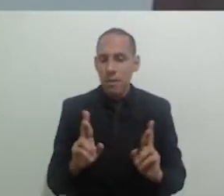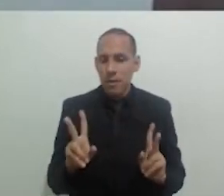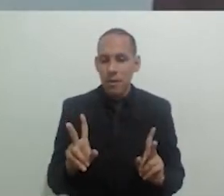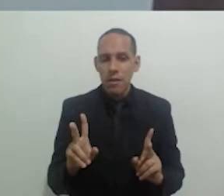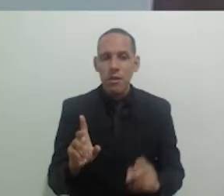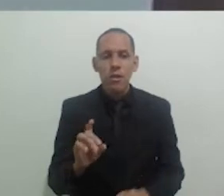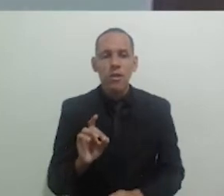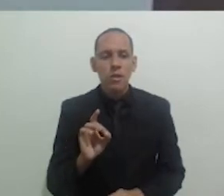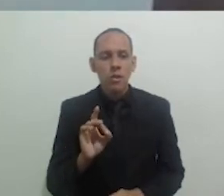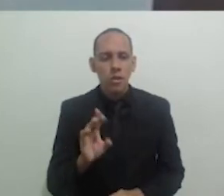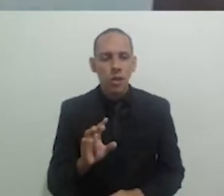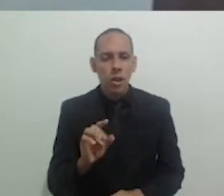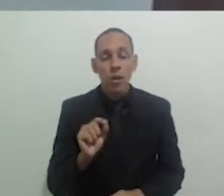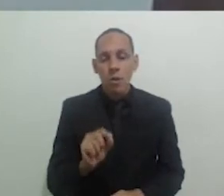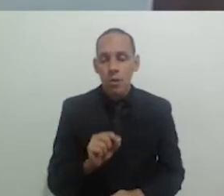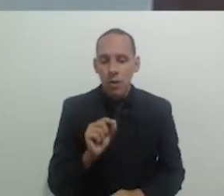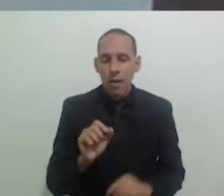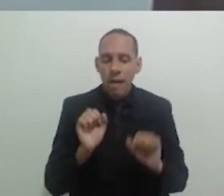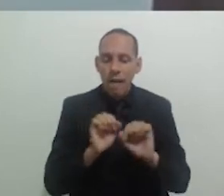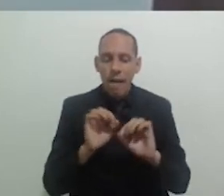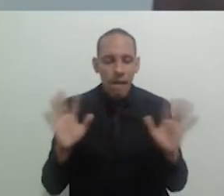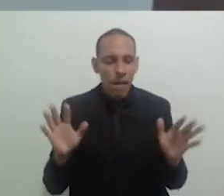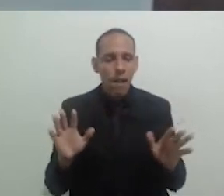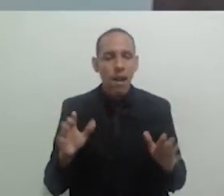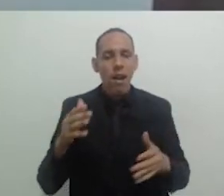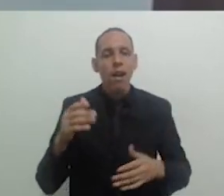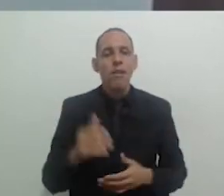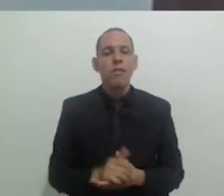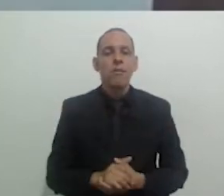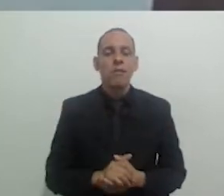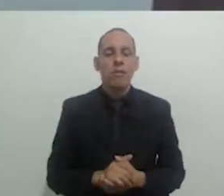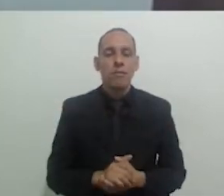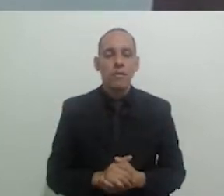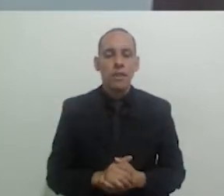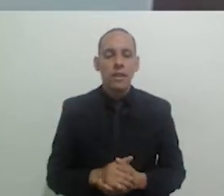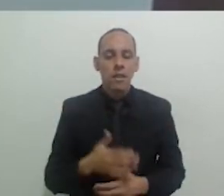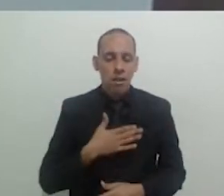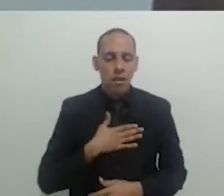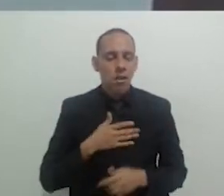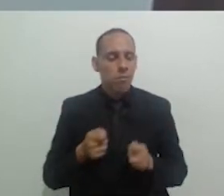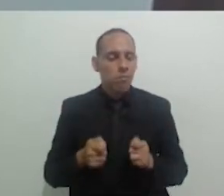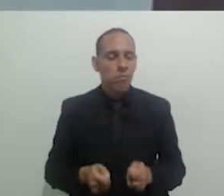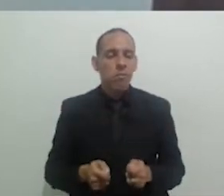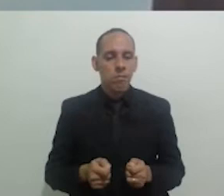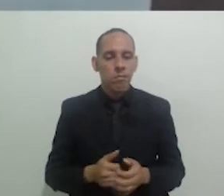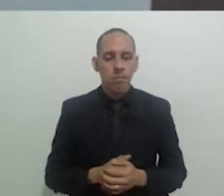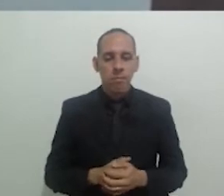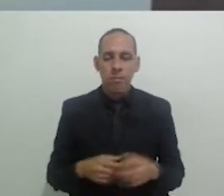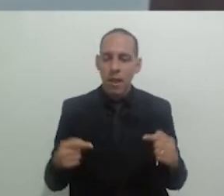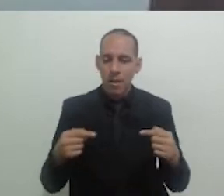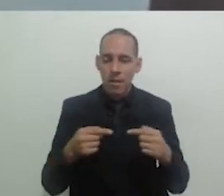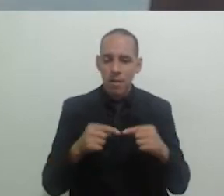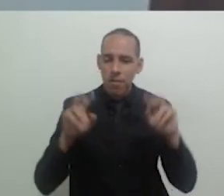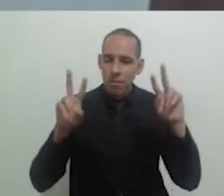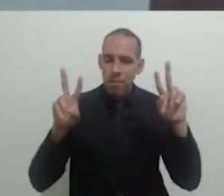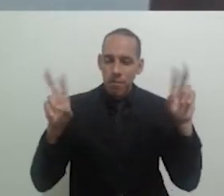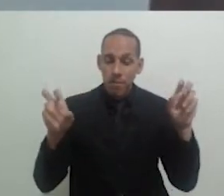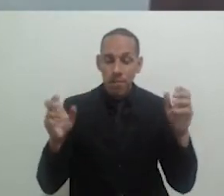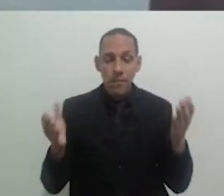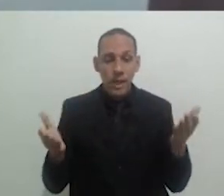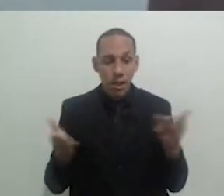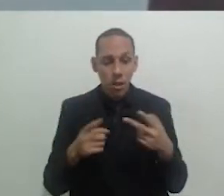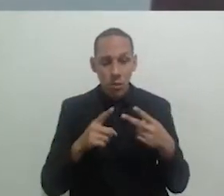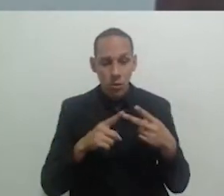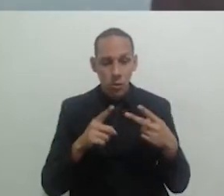mais claro, mais transparente a minha posição a respeito do assunto. Quanto a esse tema, no outro já